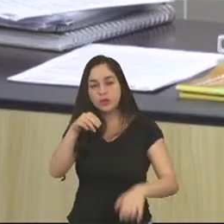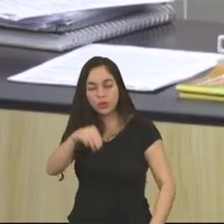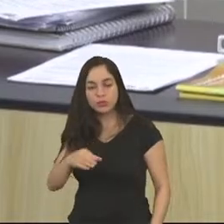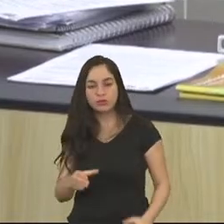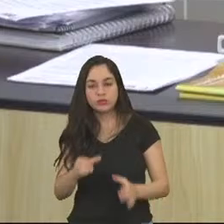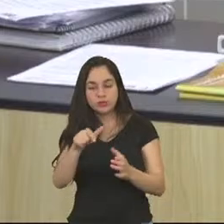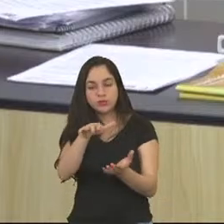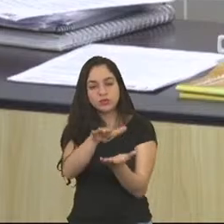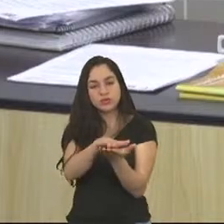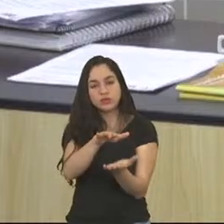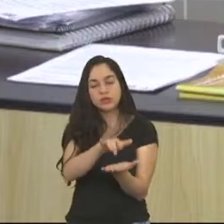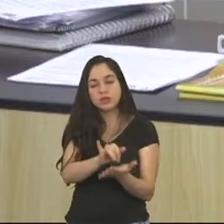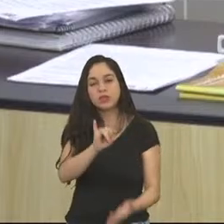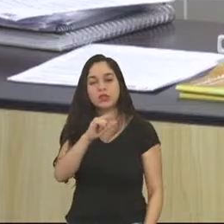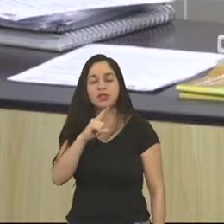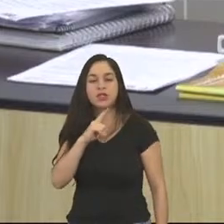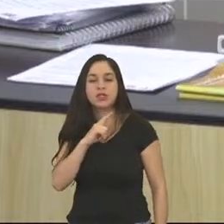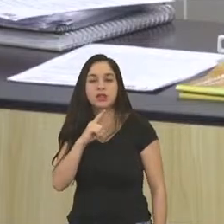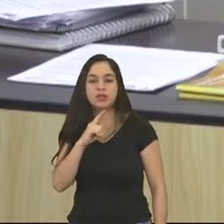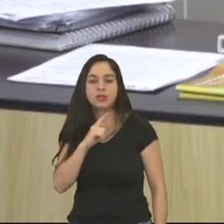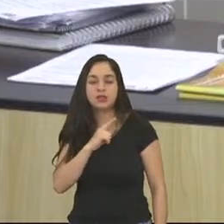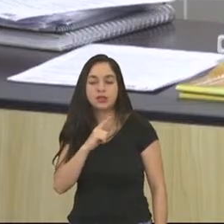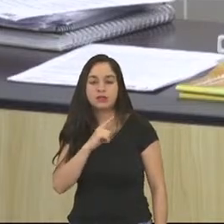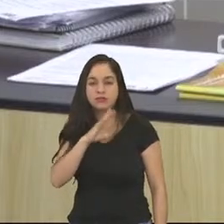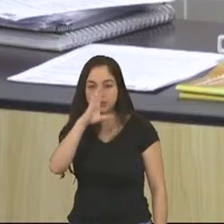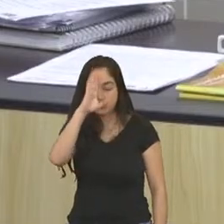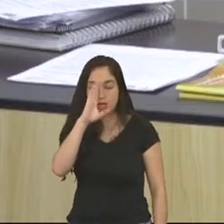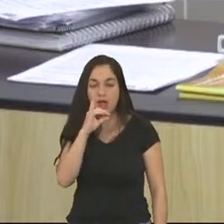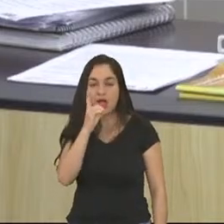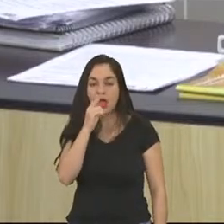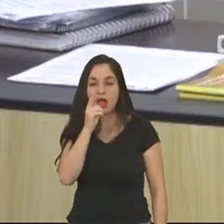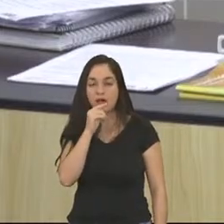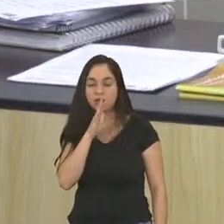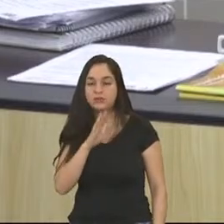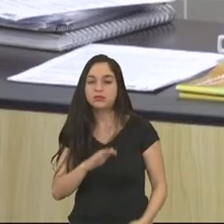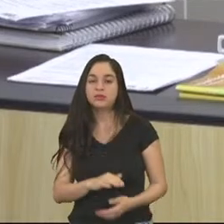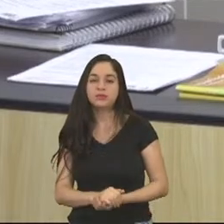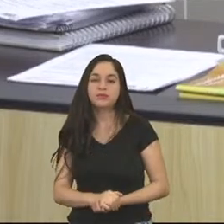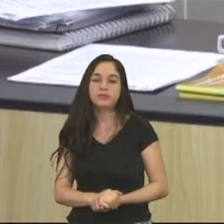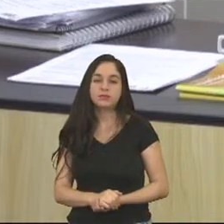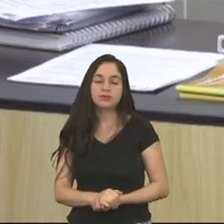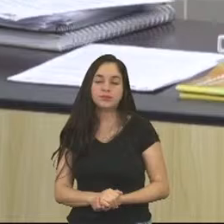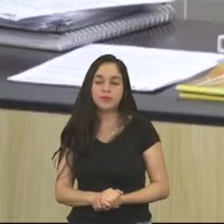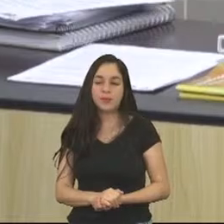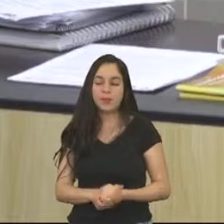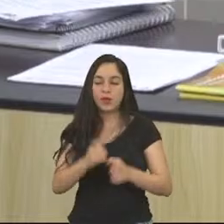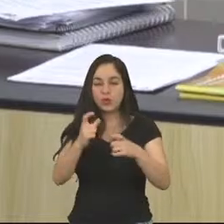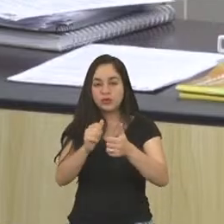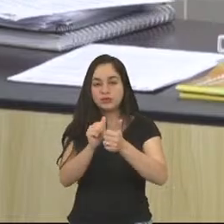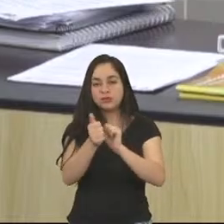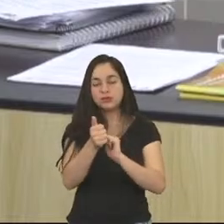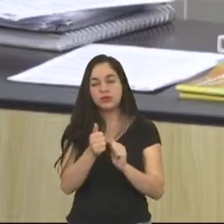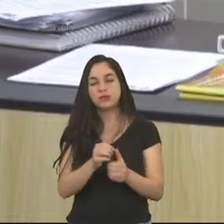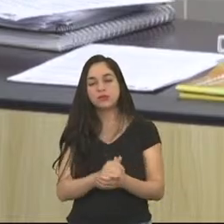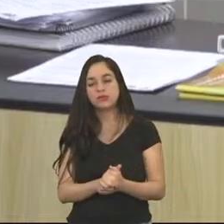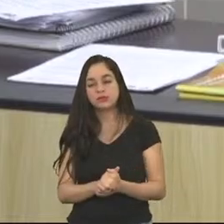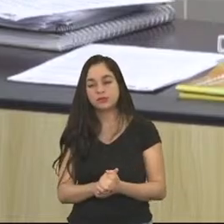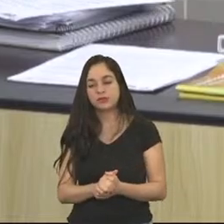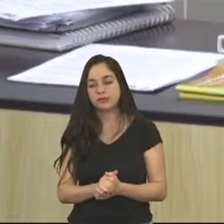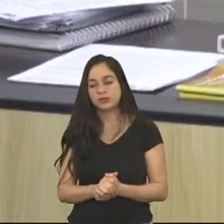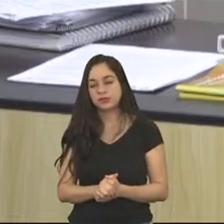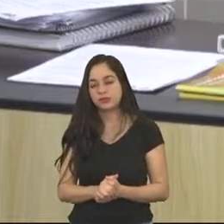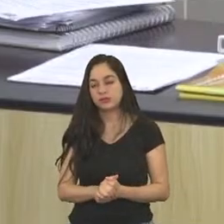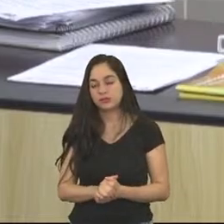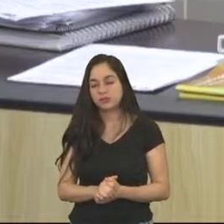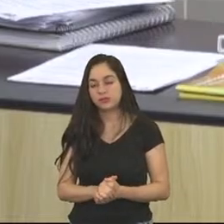de condições adequadas para a realização de esportes e atividades físicas. Portanto, ao ampliar a